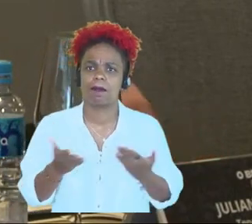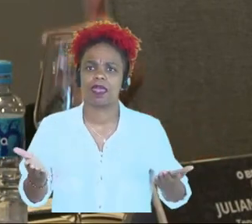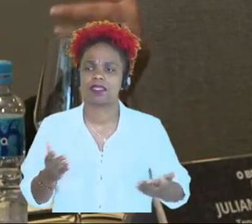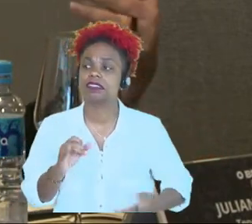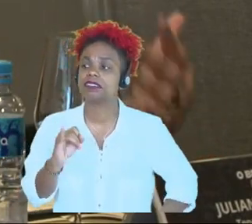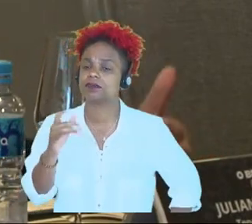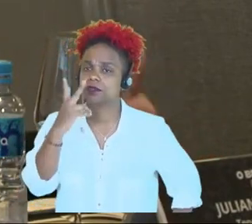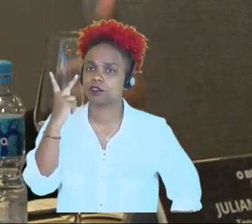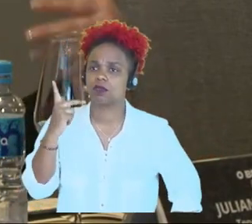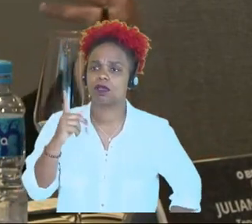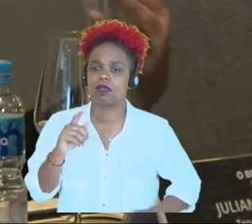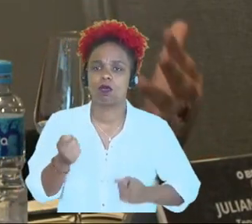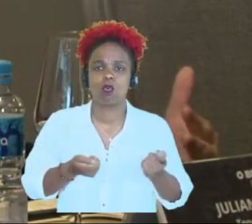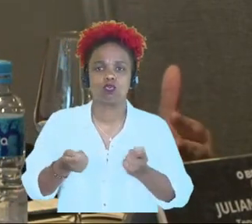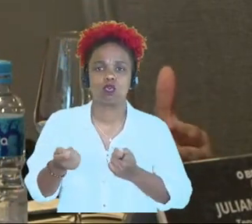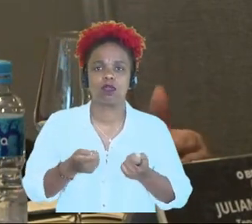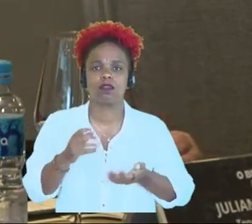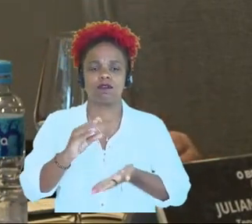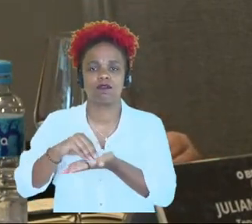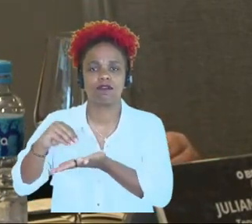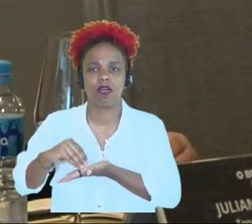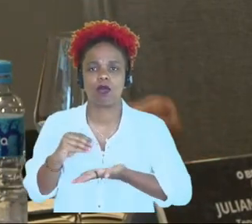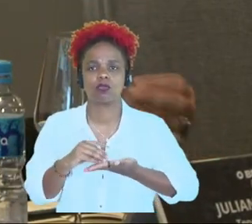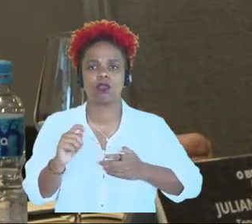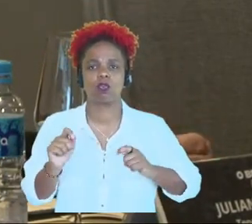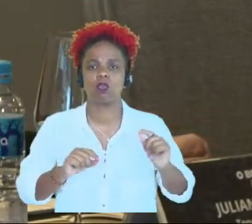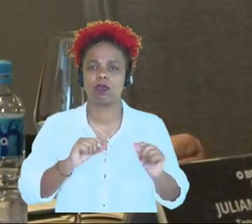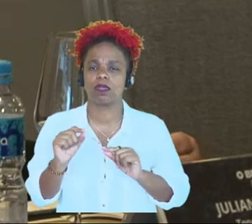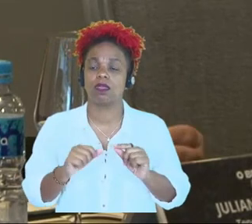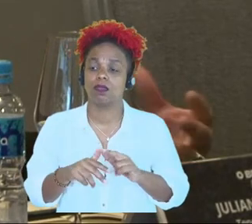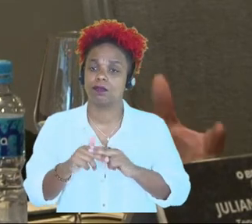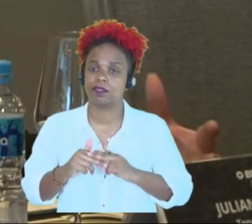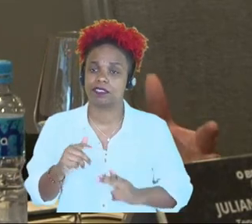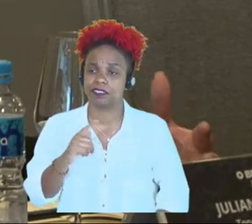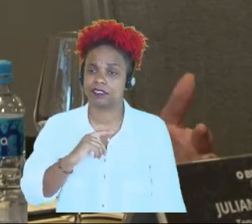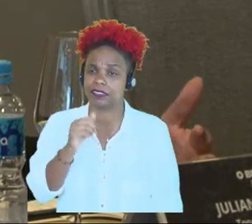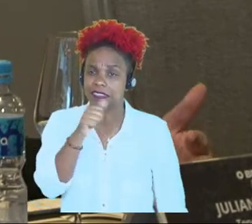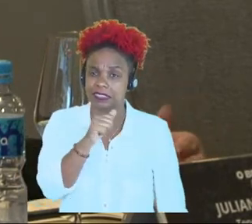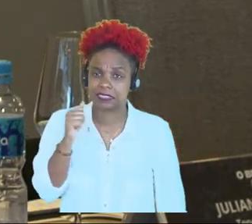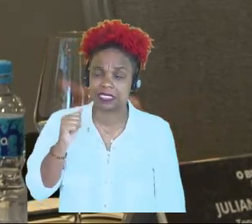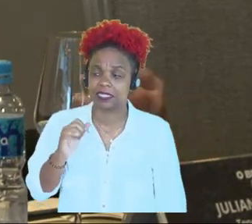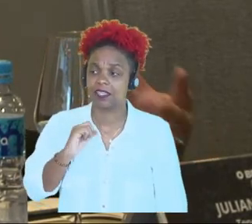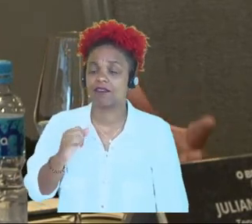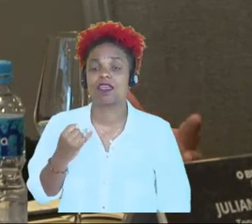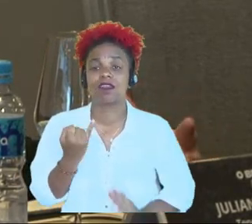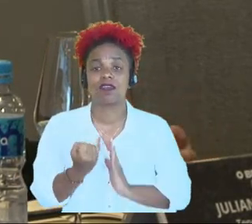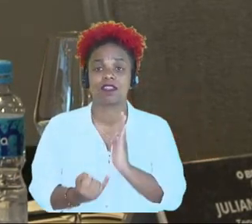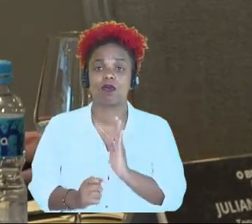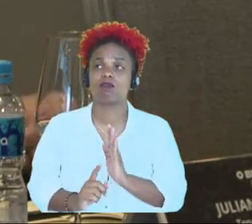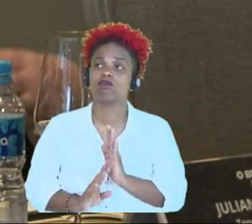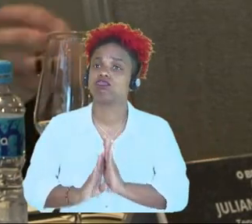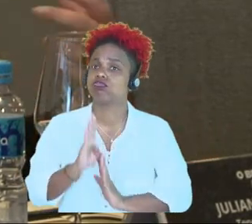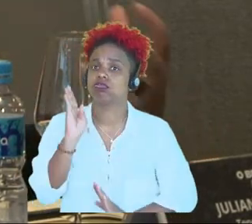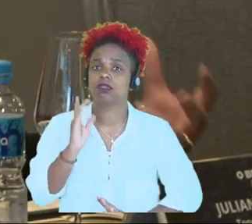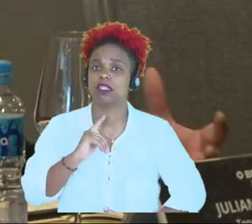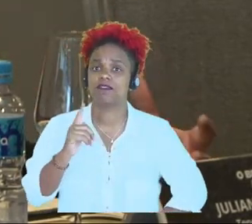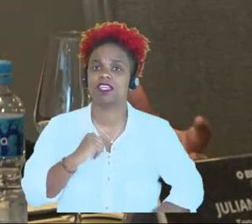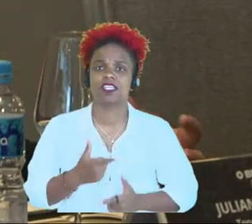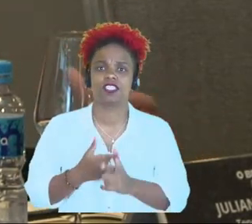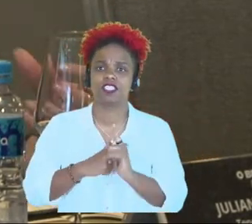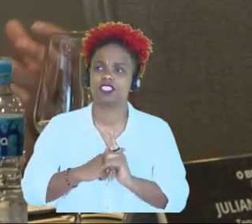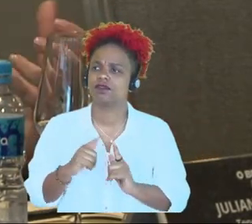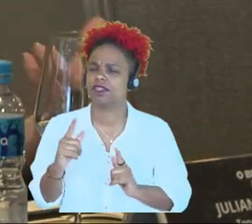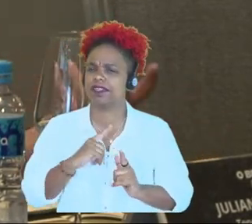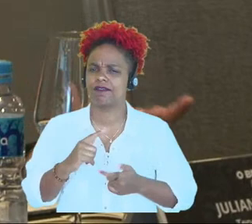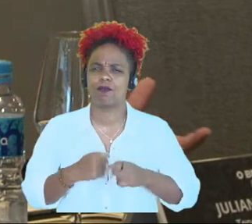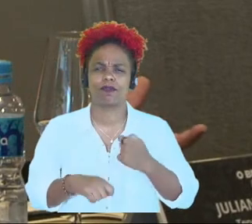descontrole fiscal, descontrole macroeconômico, porque o preço disso é mais inflação, infelizmente, é mais dívida, é uma situação pior